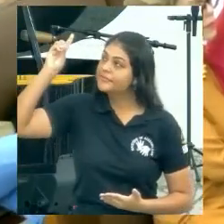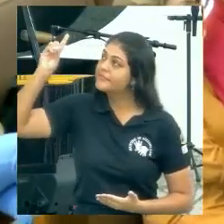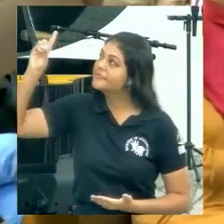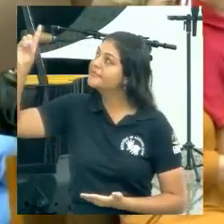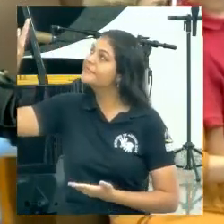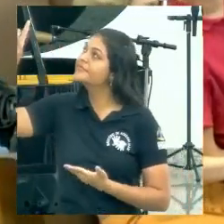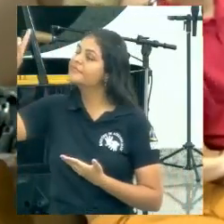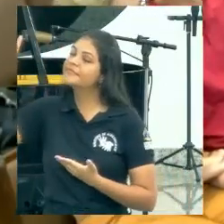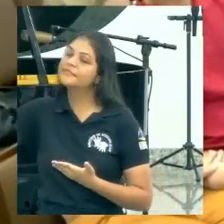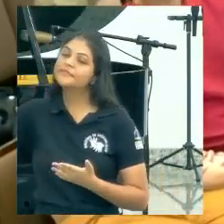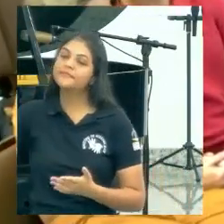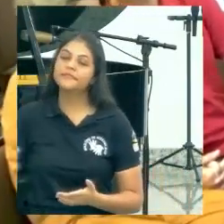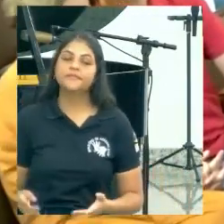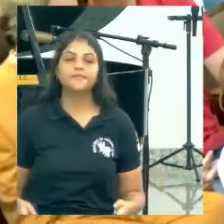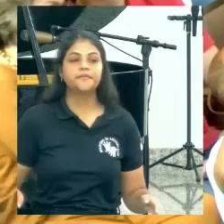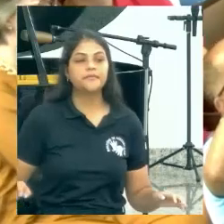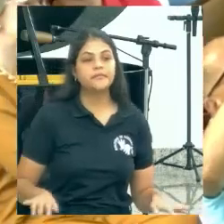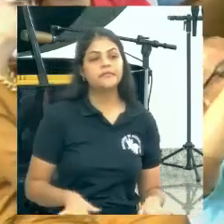Deus.